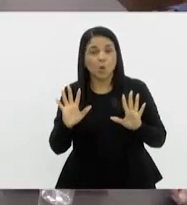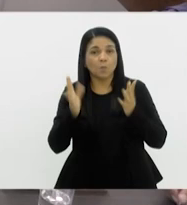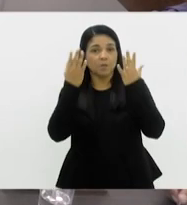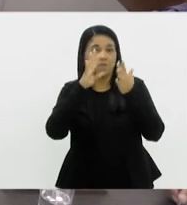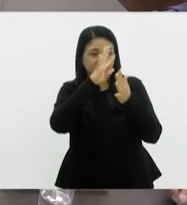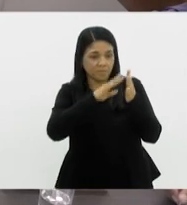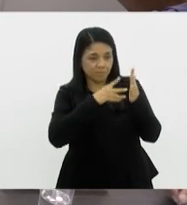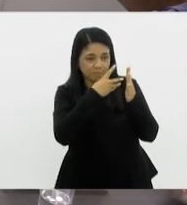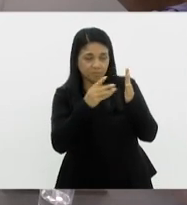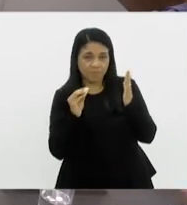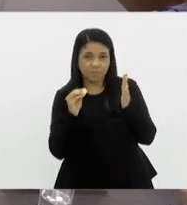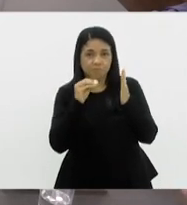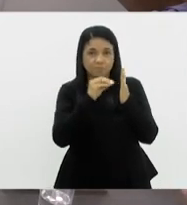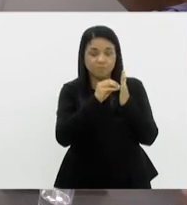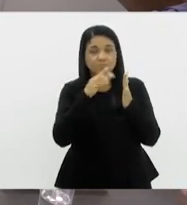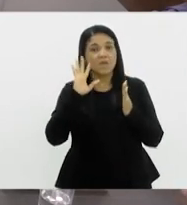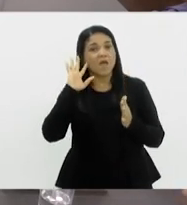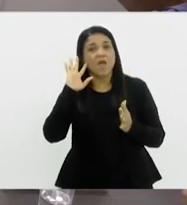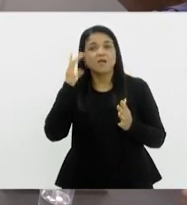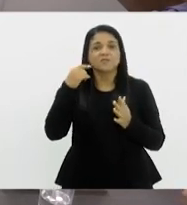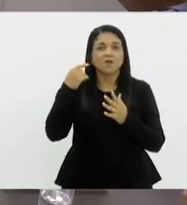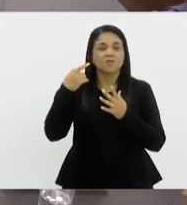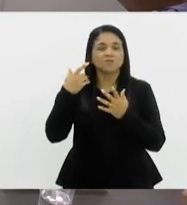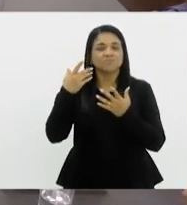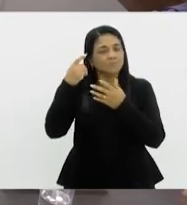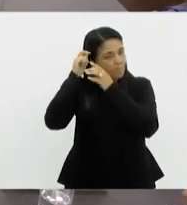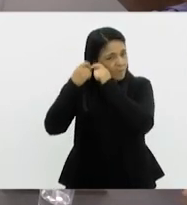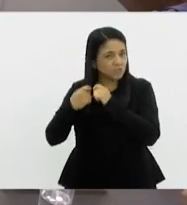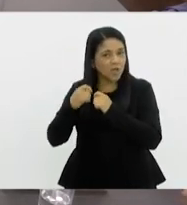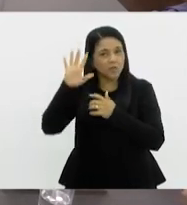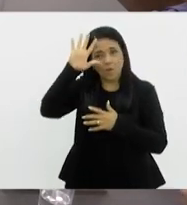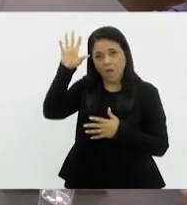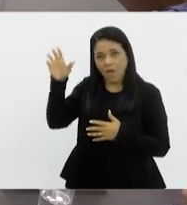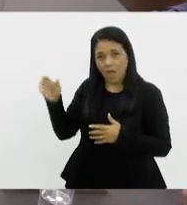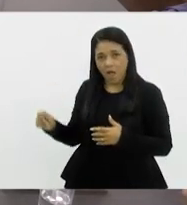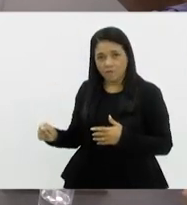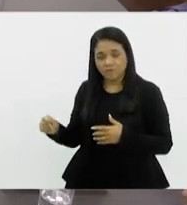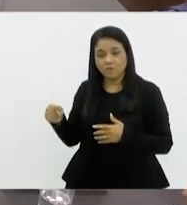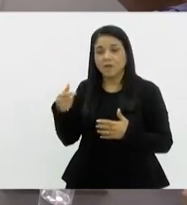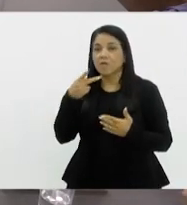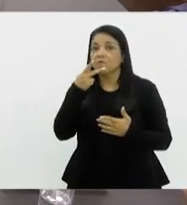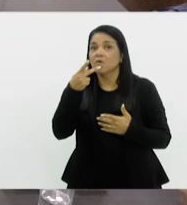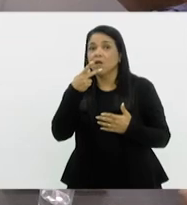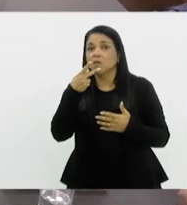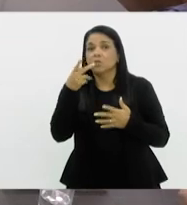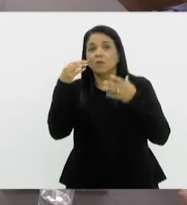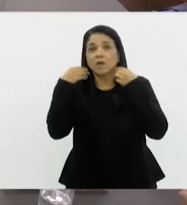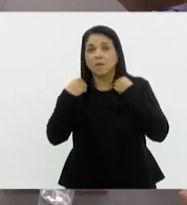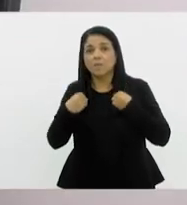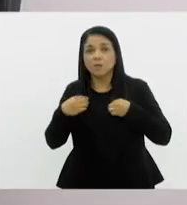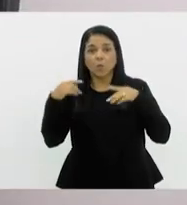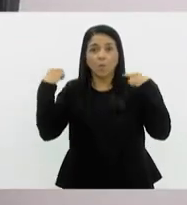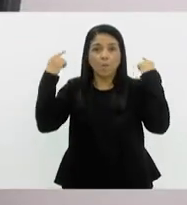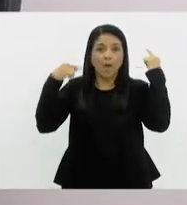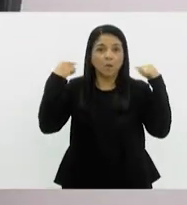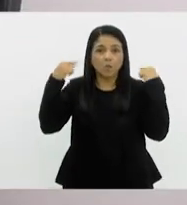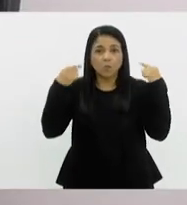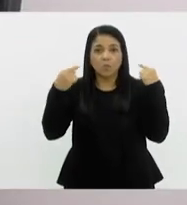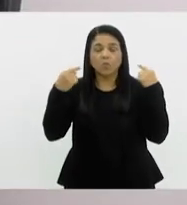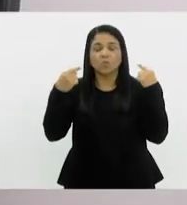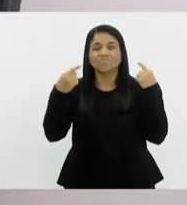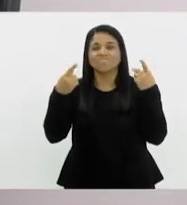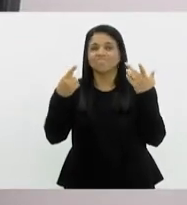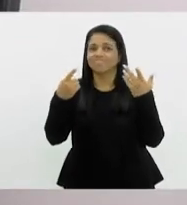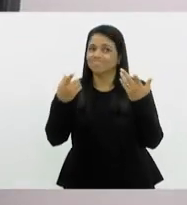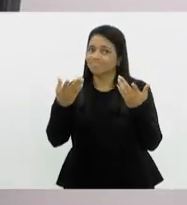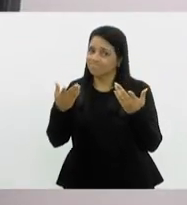calendário, aí resolvem pegar um penteado afro e denominar como um cabelo maluco. vai ser o ensejo, vai ser o gatilho